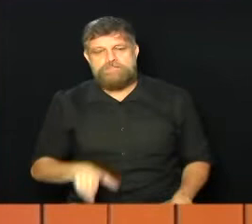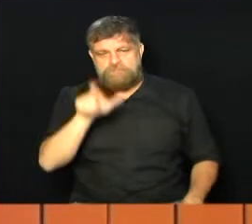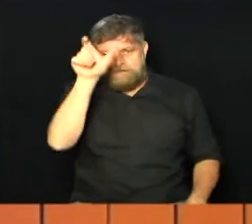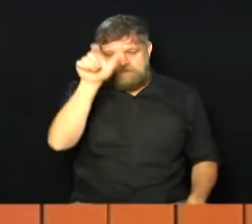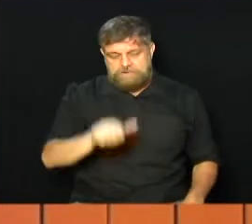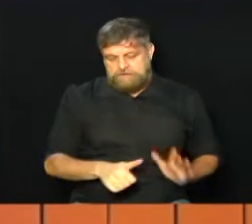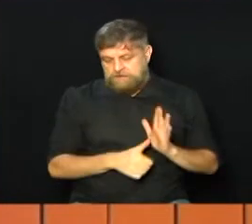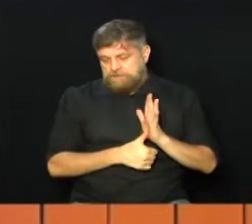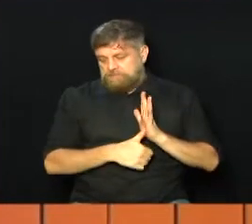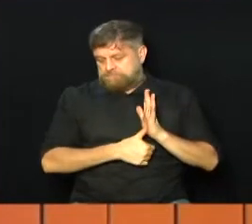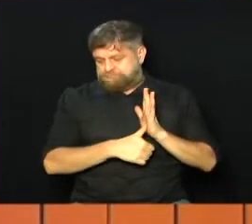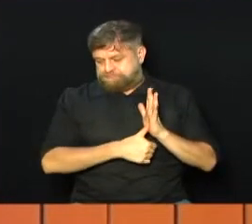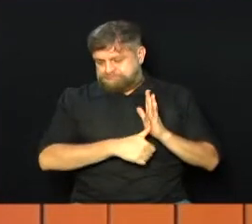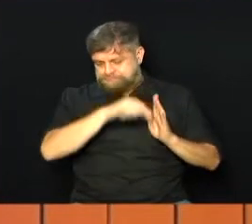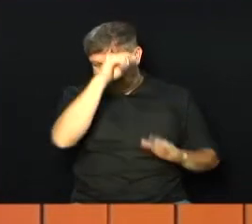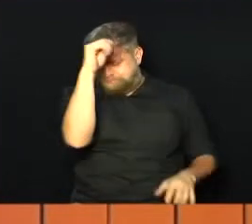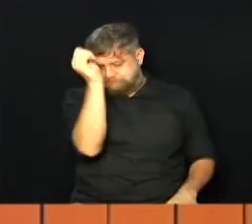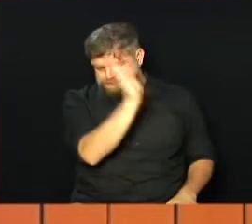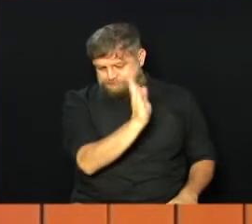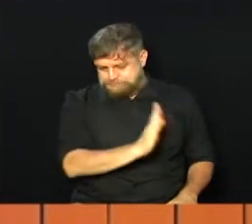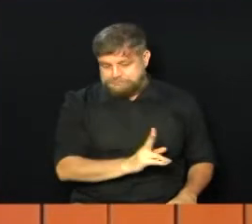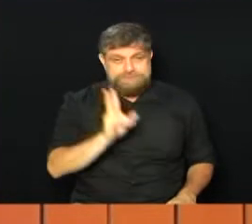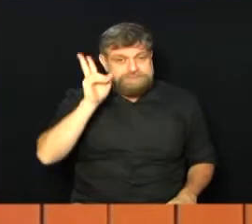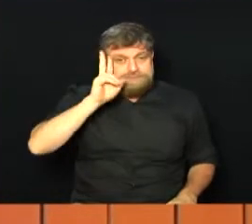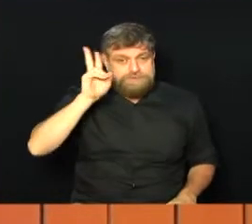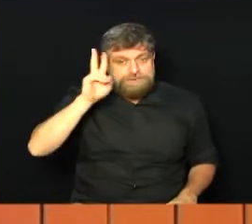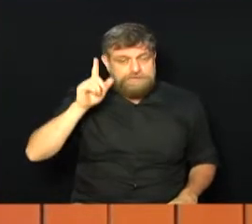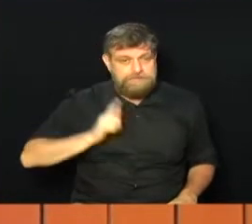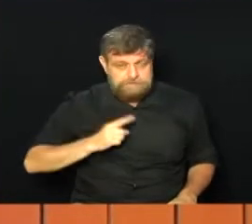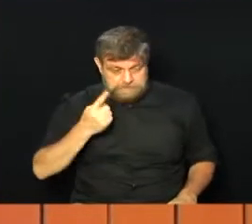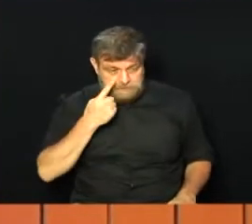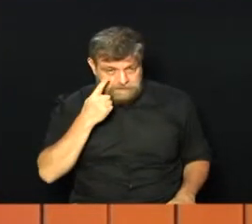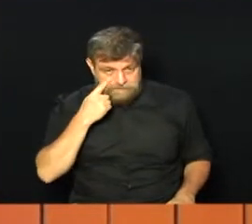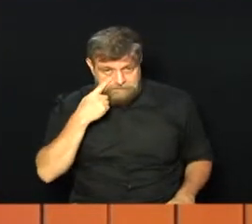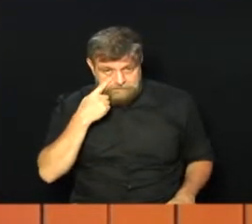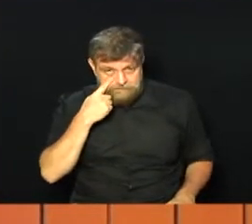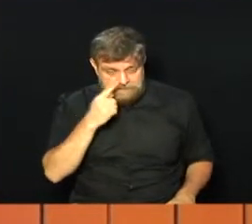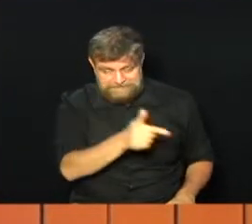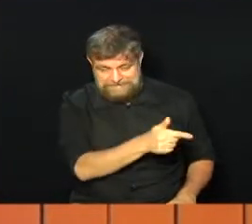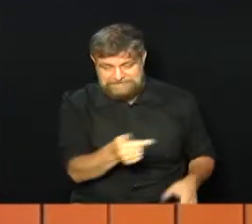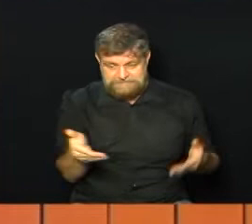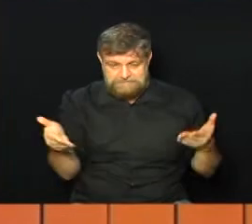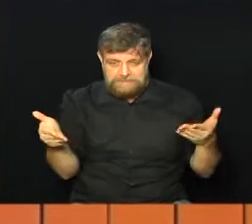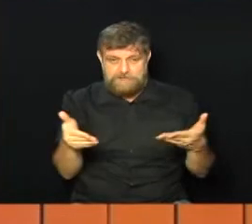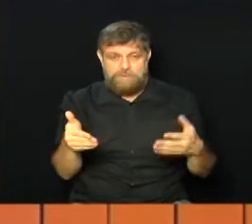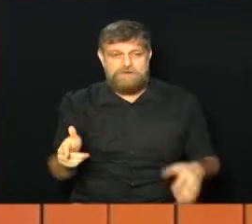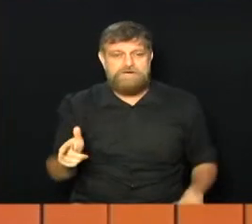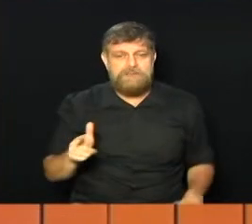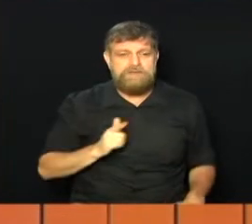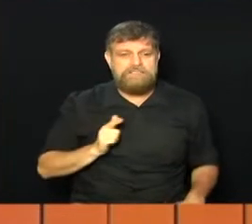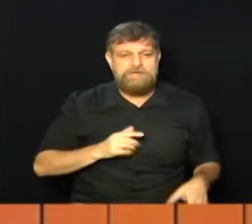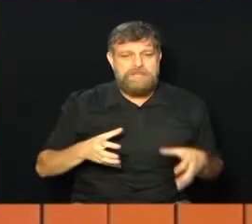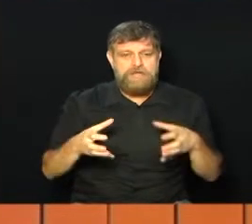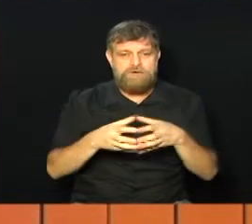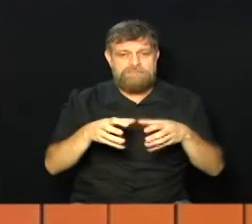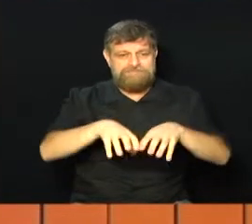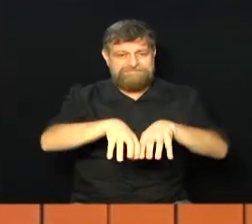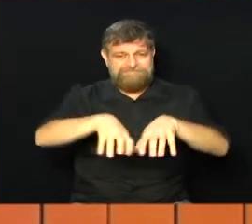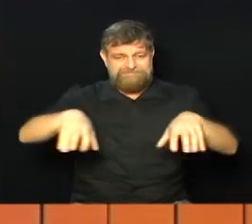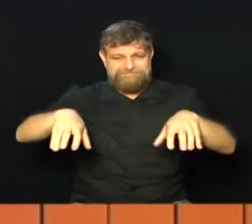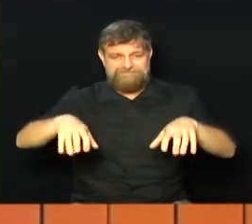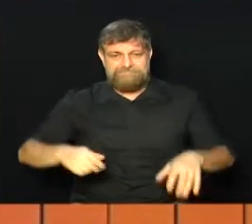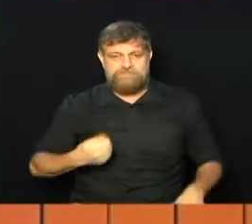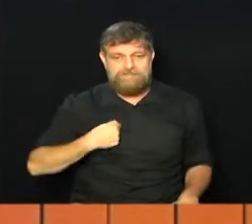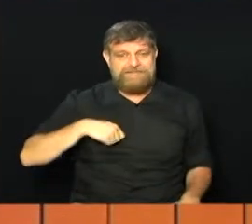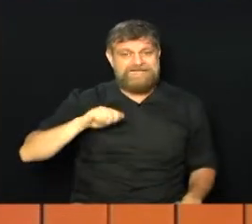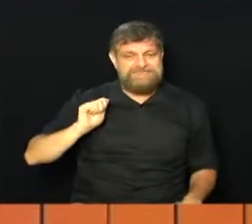dos Brasileiros e me fez lembrar, Eduardo, eu li uma reportagem essa semana falando sobre elenco rachado no Atlético de Madrid,